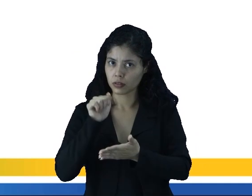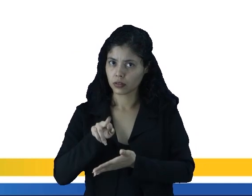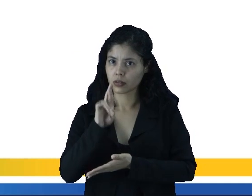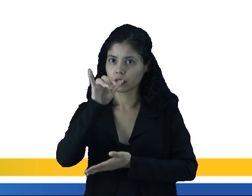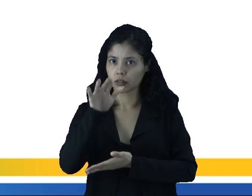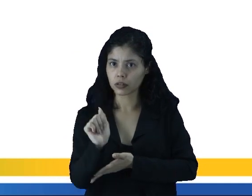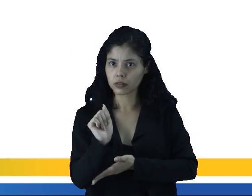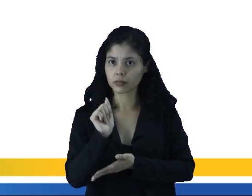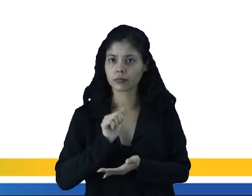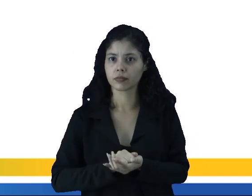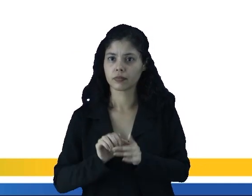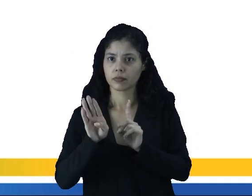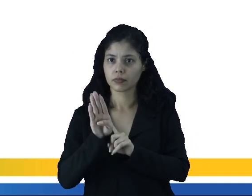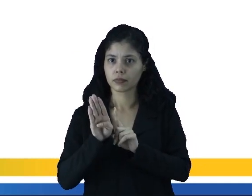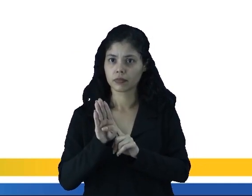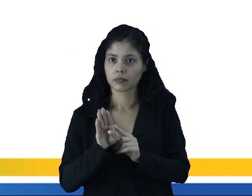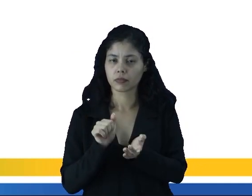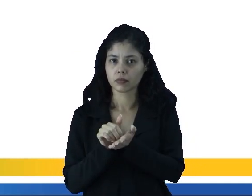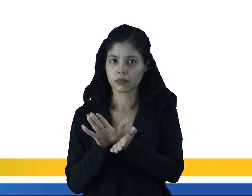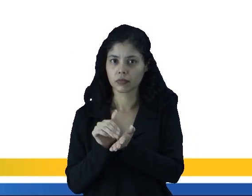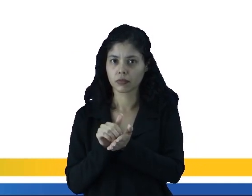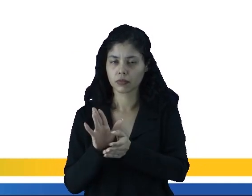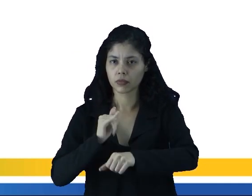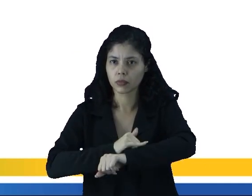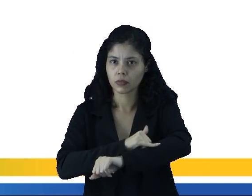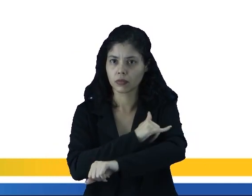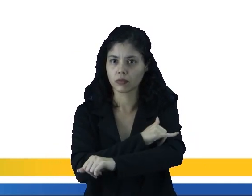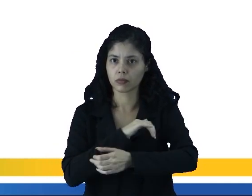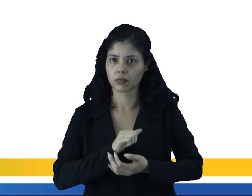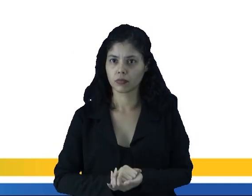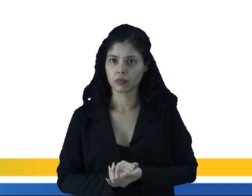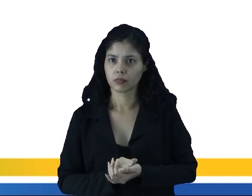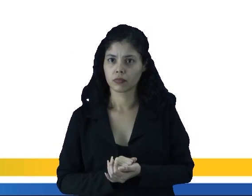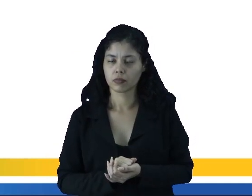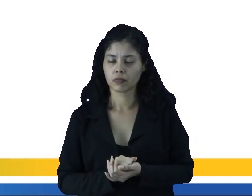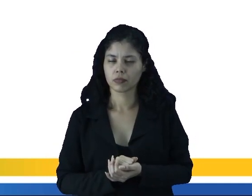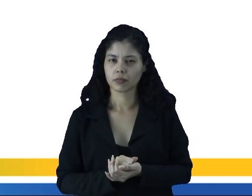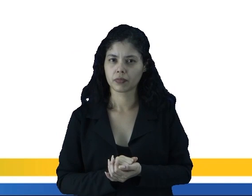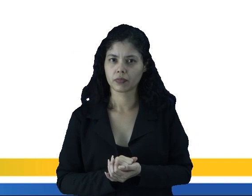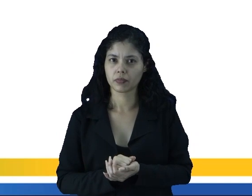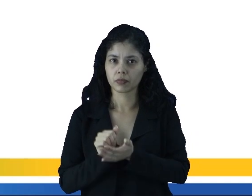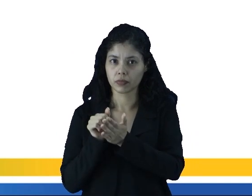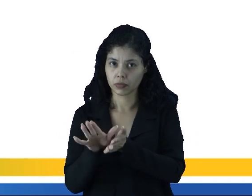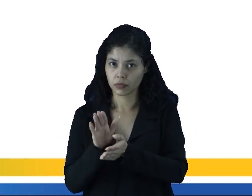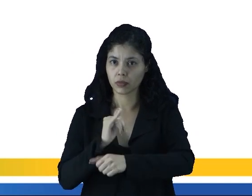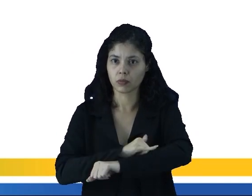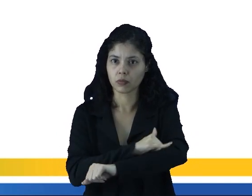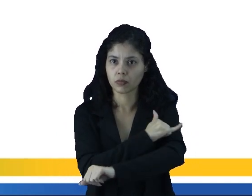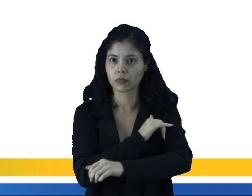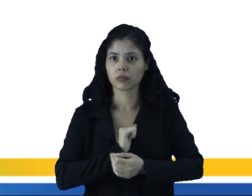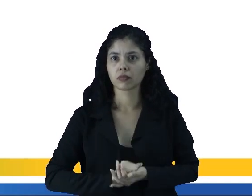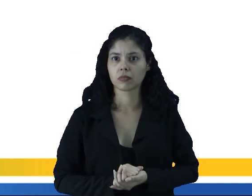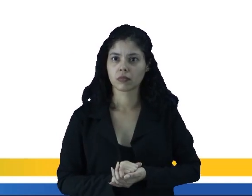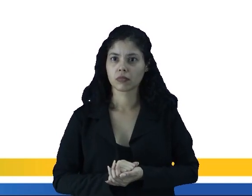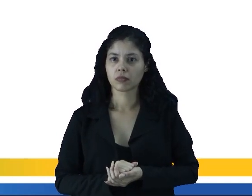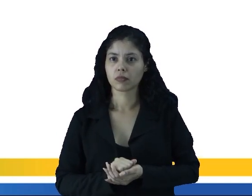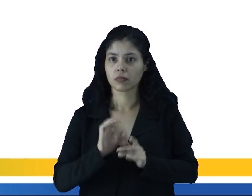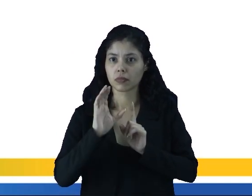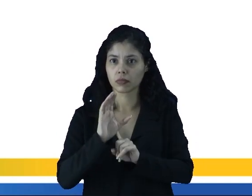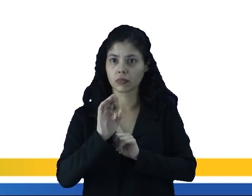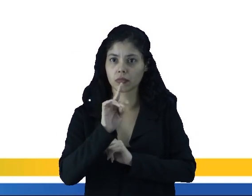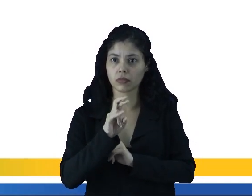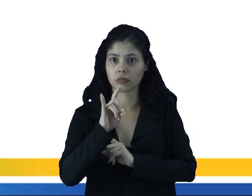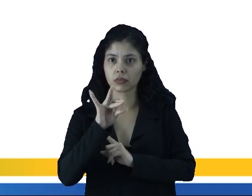ureia, questão A, excreção de lipídios, tá? Então, o que é a excreção de lipídio? Eliminação de gordura, síntese da